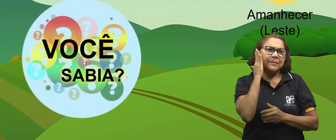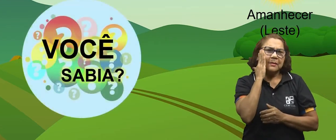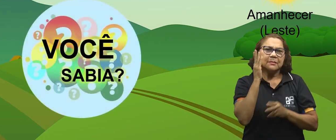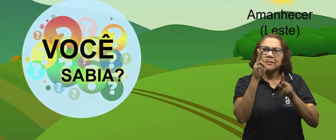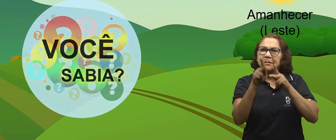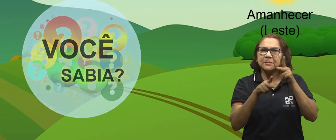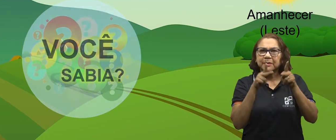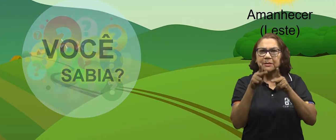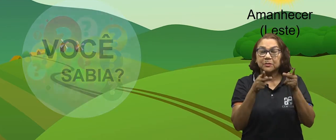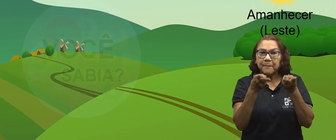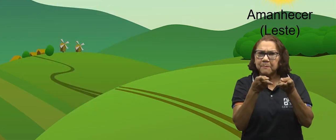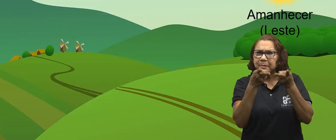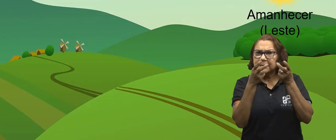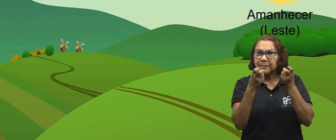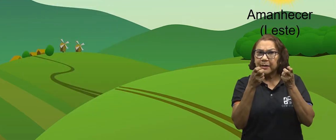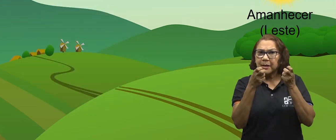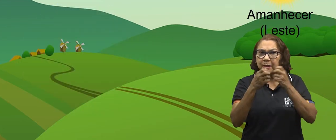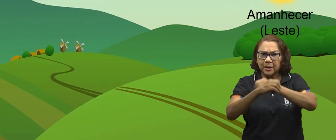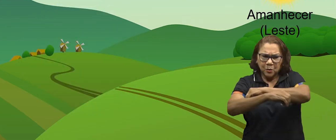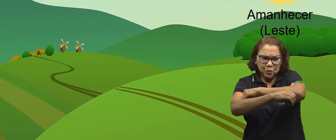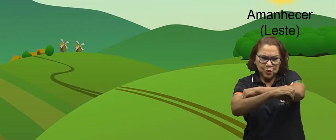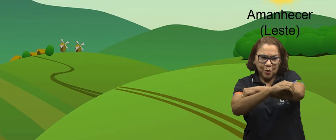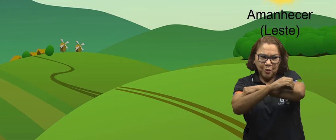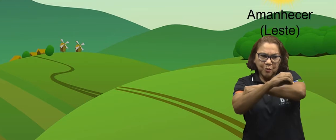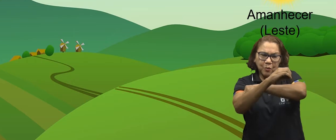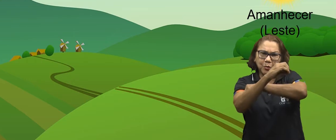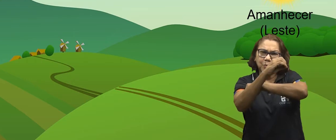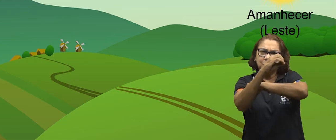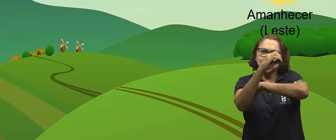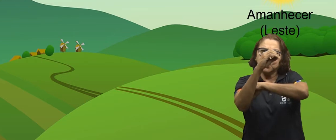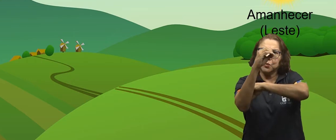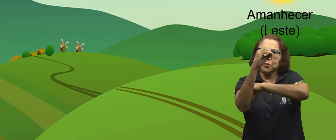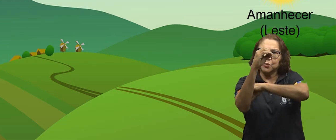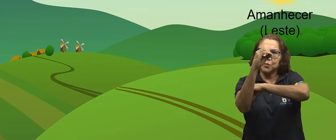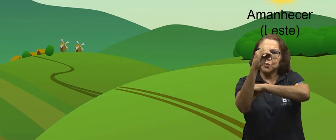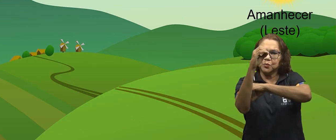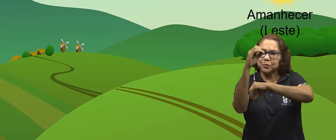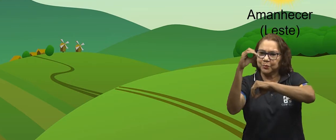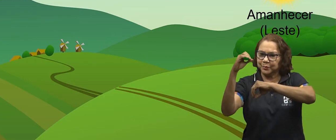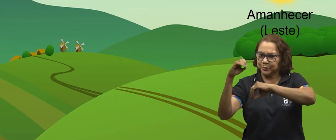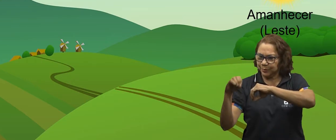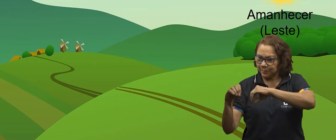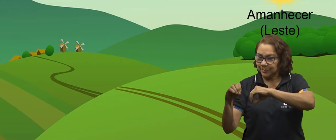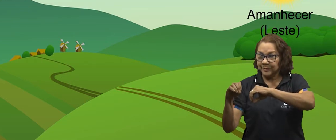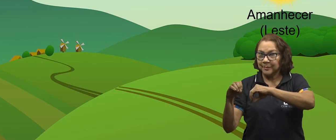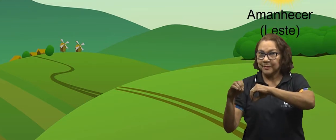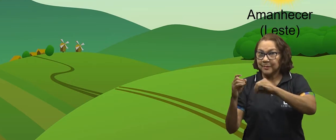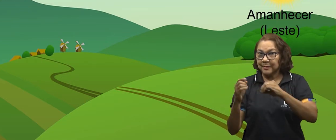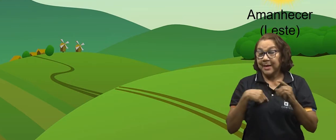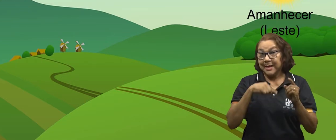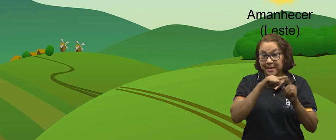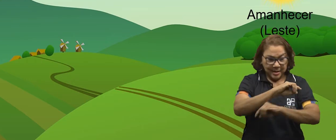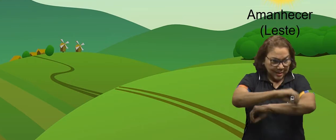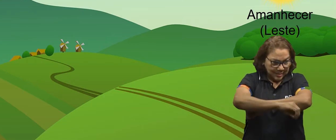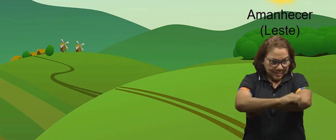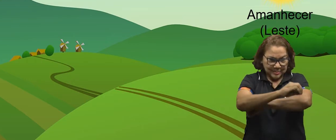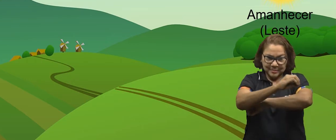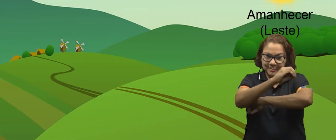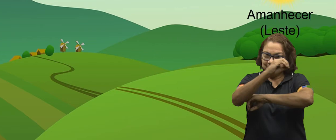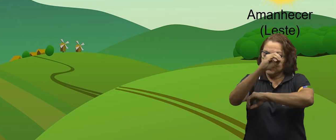dos Ventos é um dos 5 principais elementos que compõem o mapa. Ela indicará o norte para